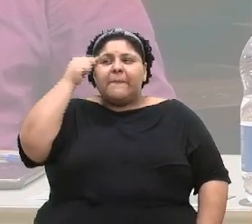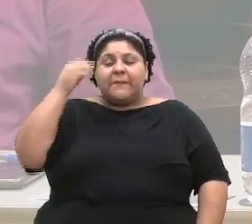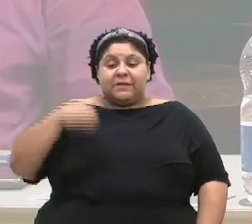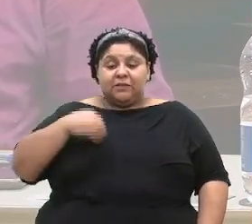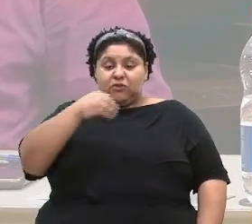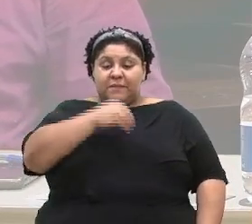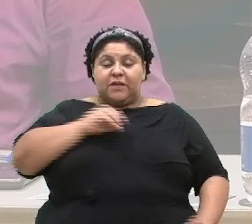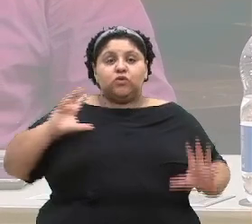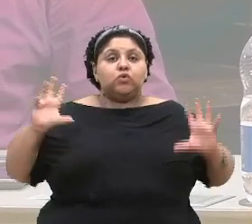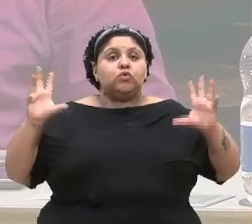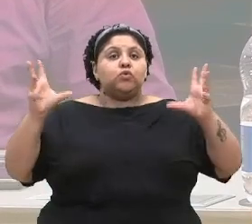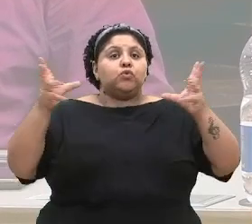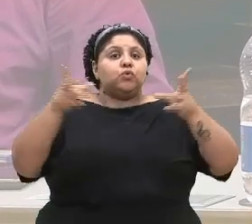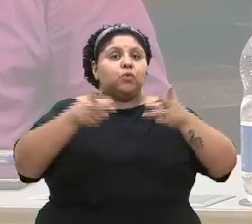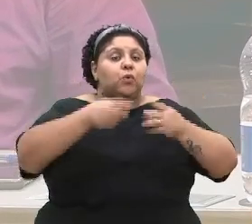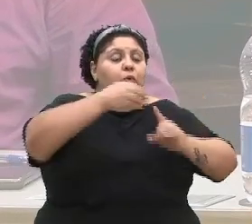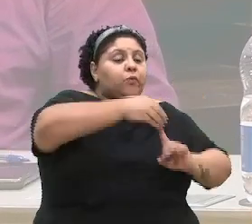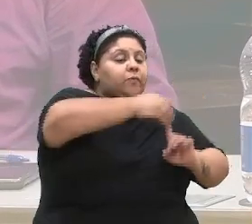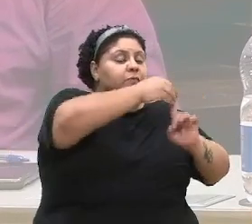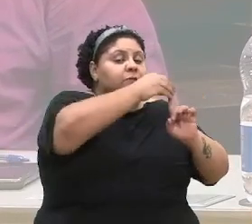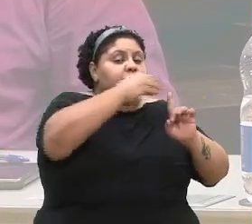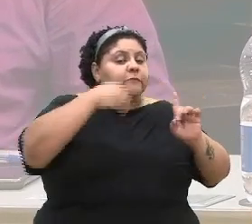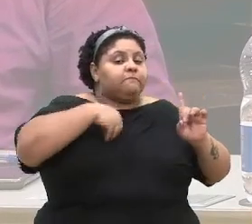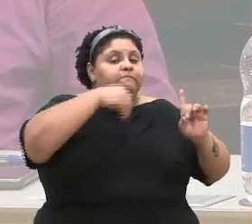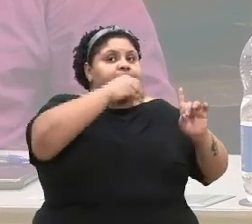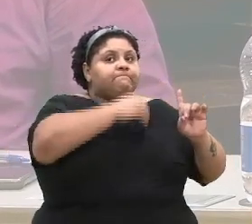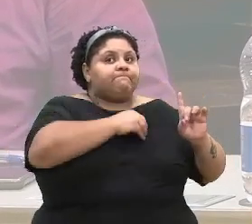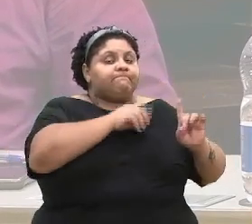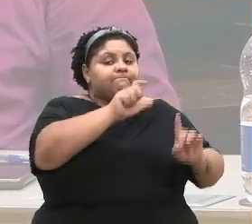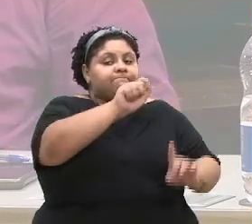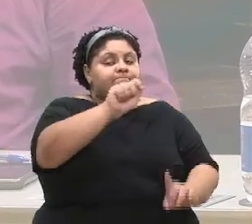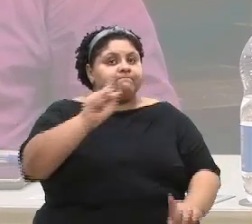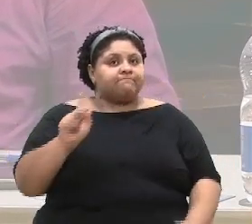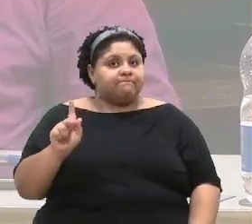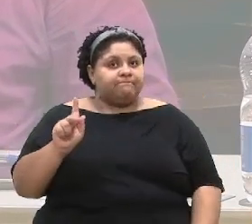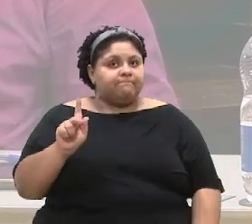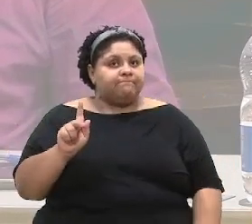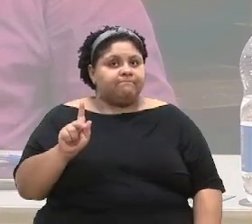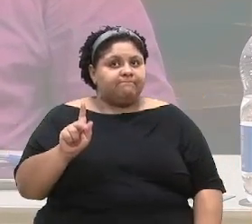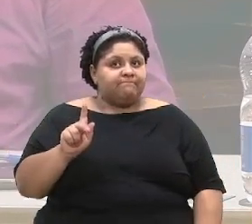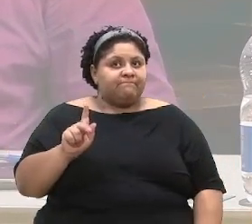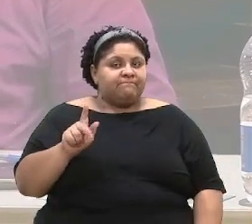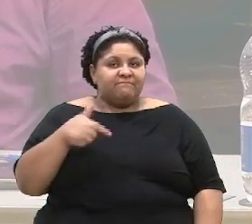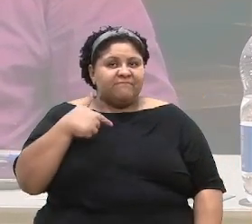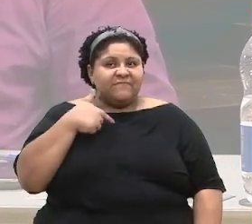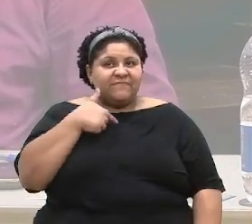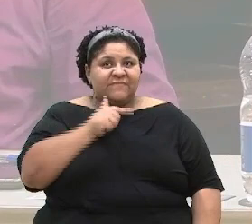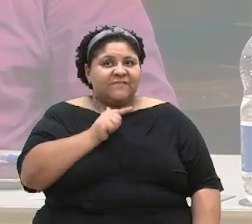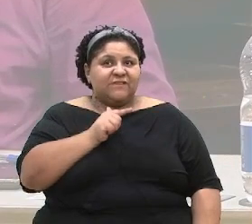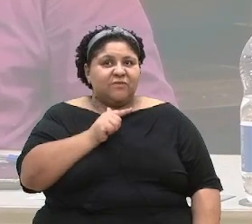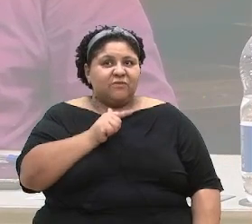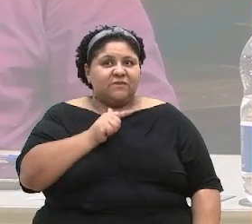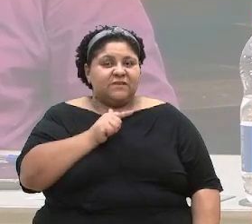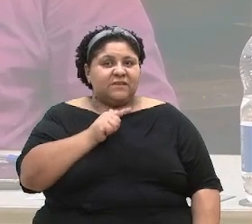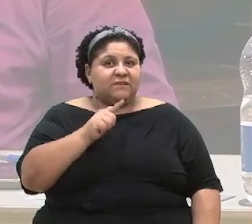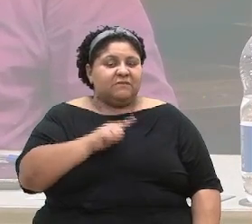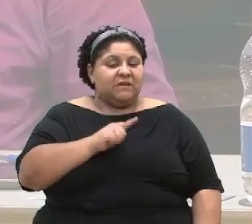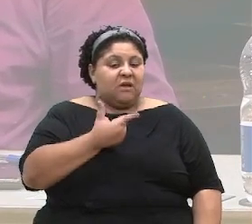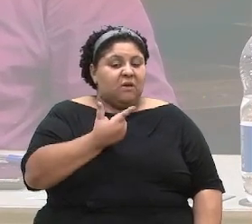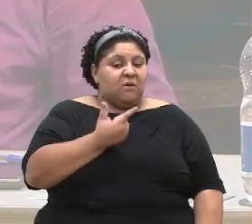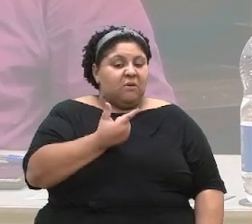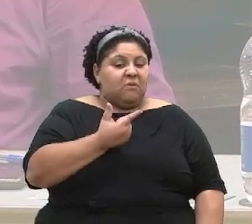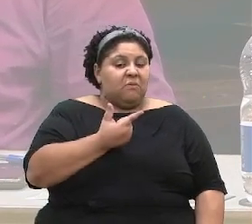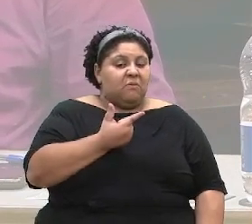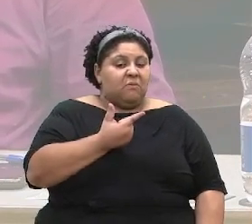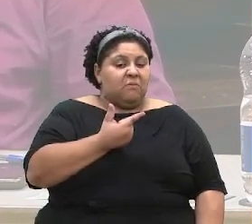todo. Né? Principalmente daqueles médicos que se aposentam e não conseguem incorporar uma parcela autônoma. Né? E aí